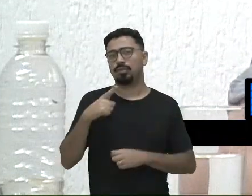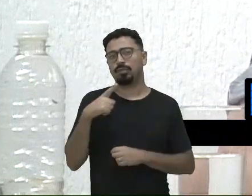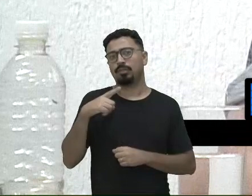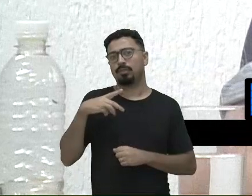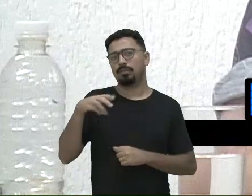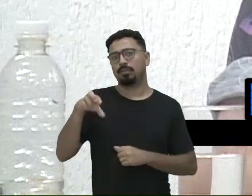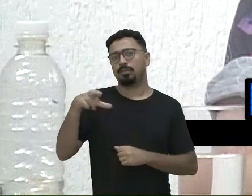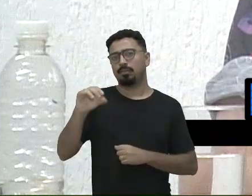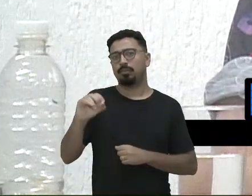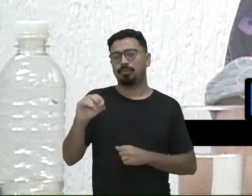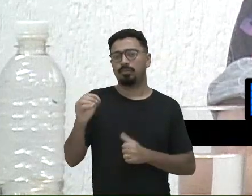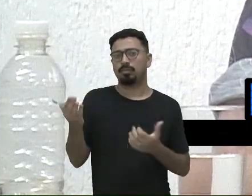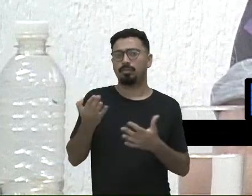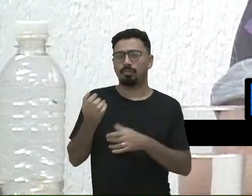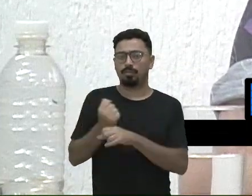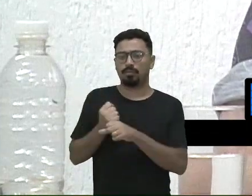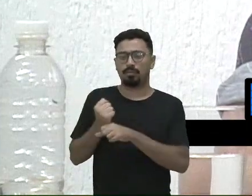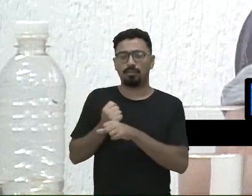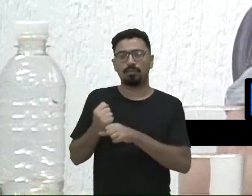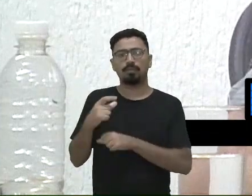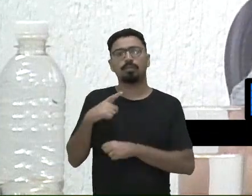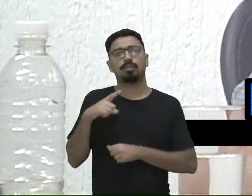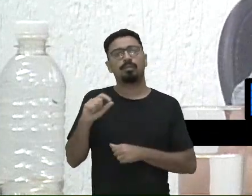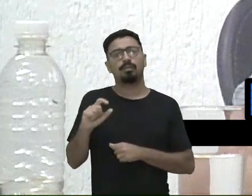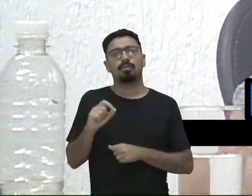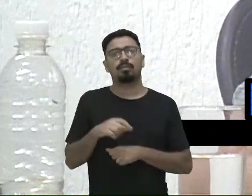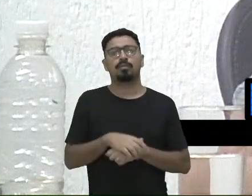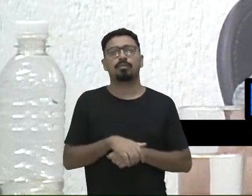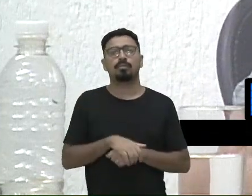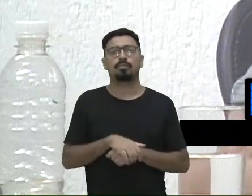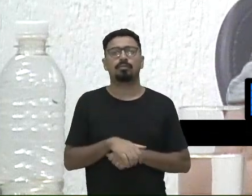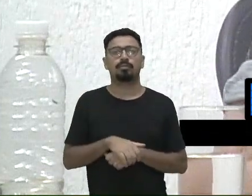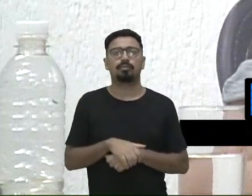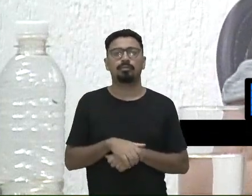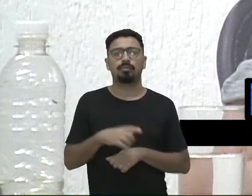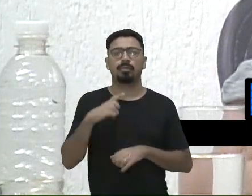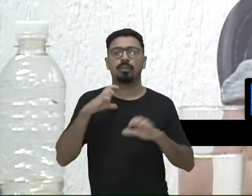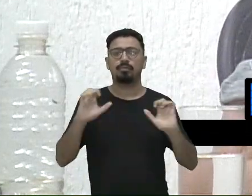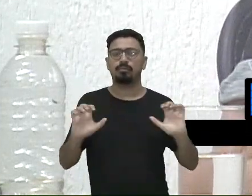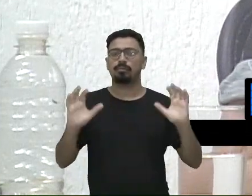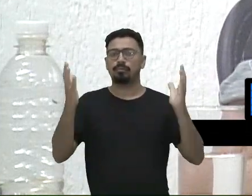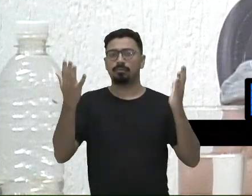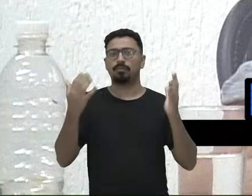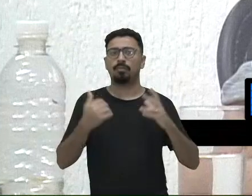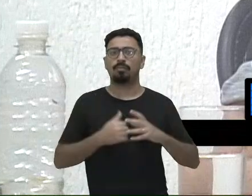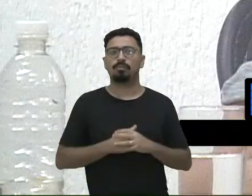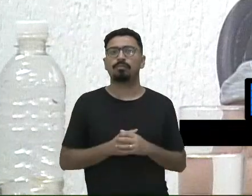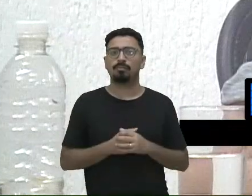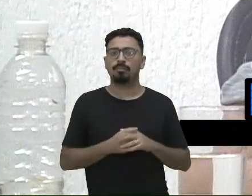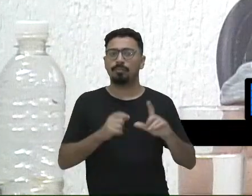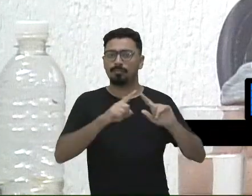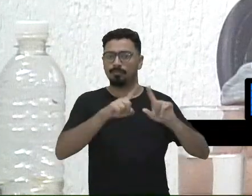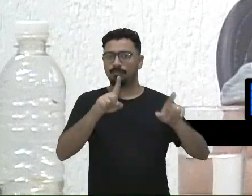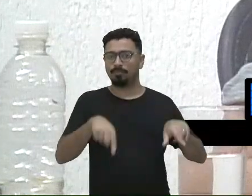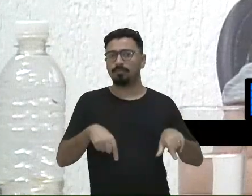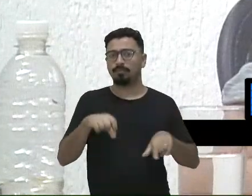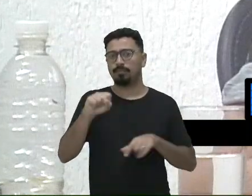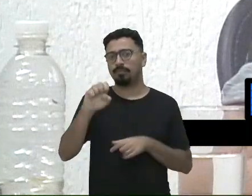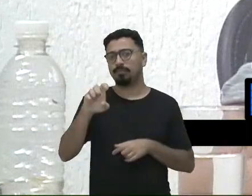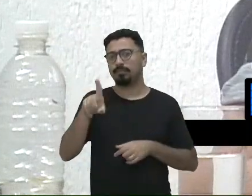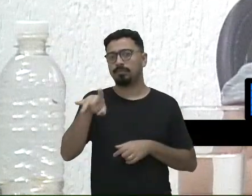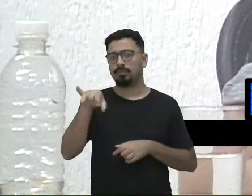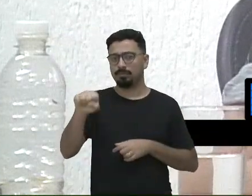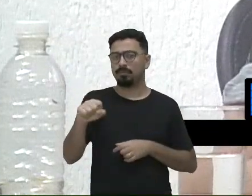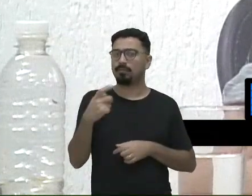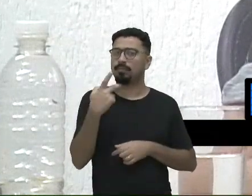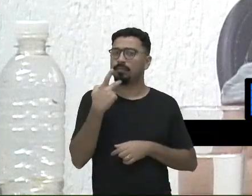ano, foi em março, né? Nós tivemos um evento com os funcionários do CEDIS,